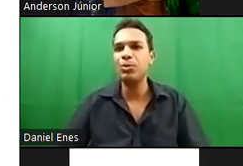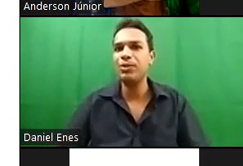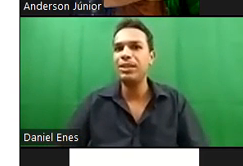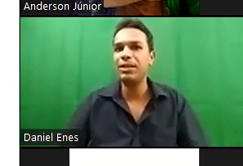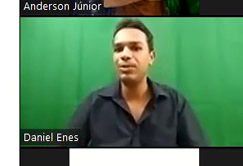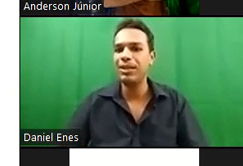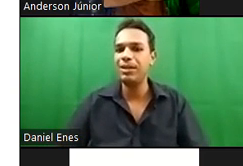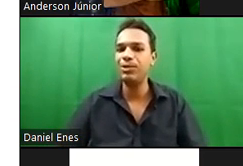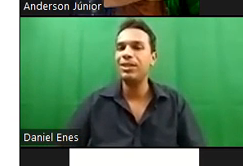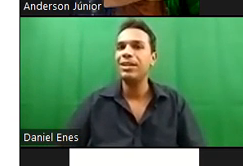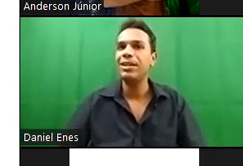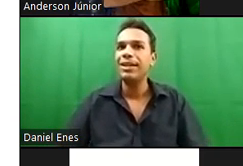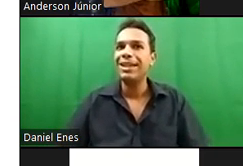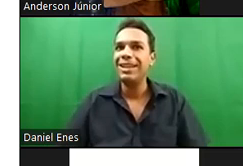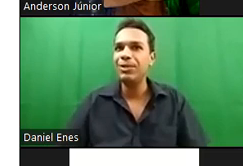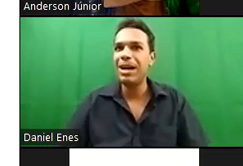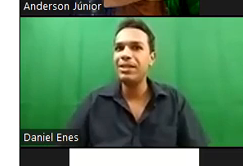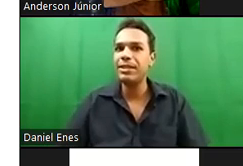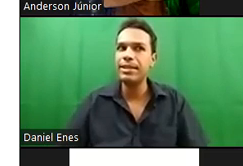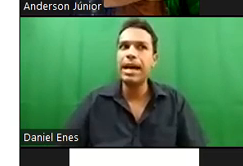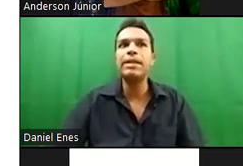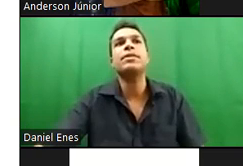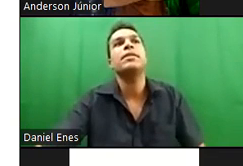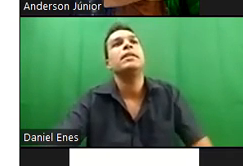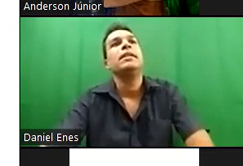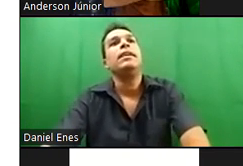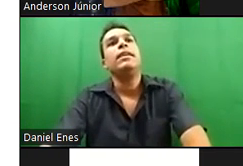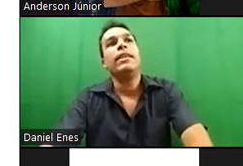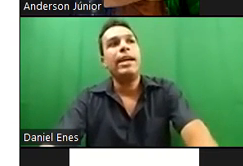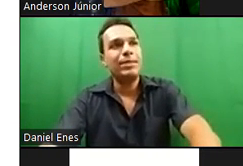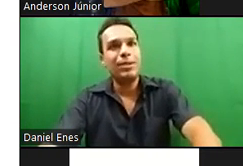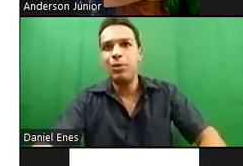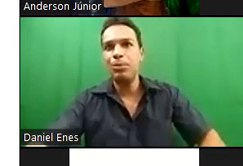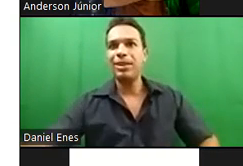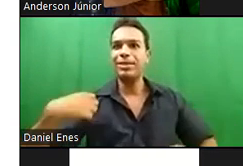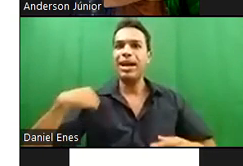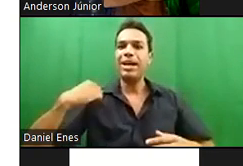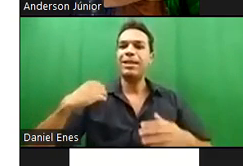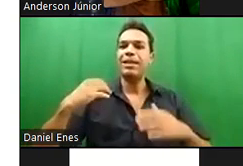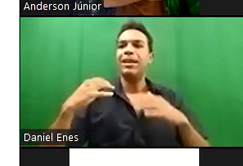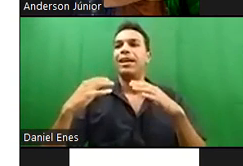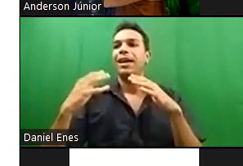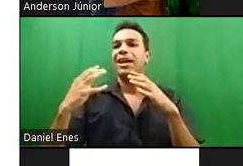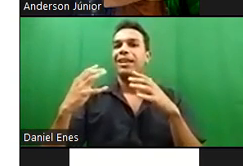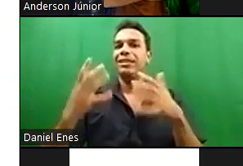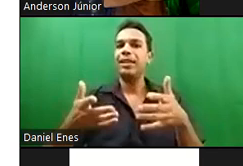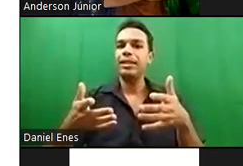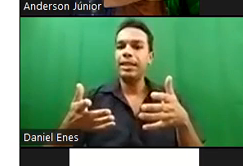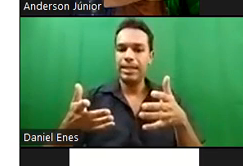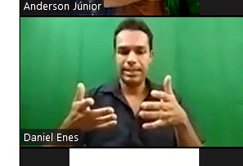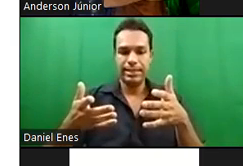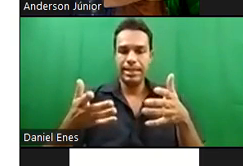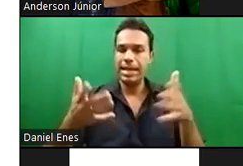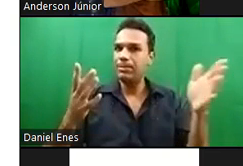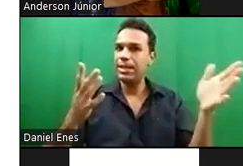costuma ouvir o termo linguagem de sinais, né? Então vamos tentar